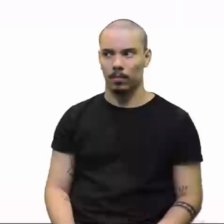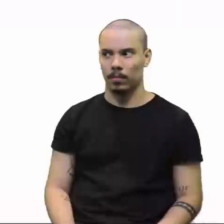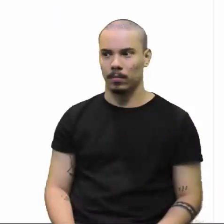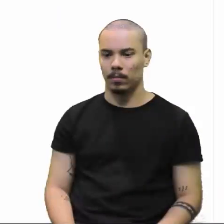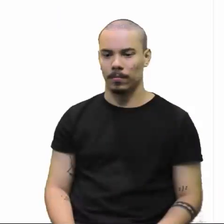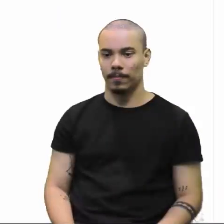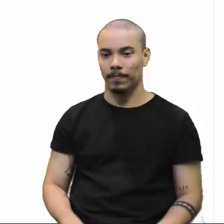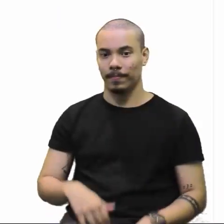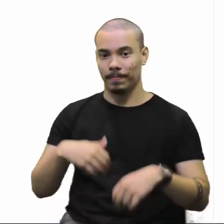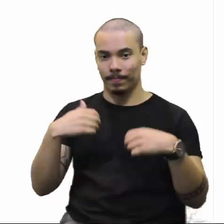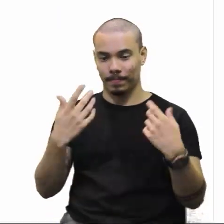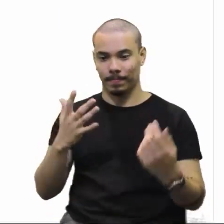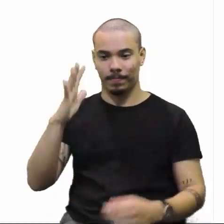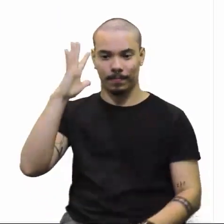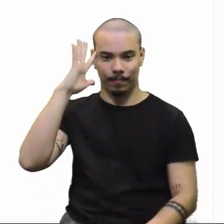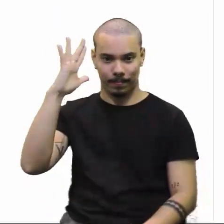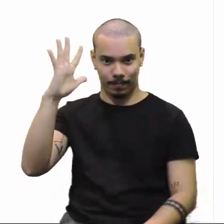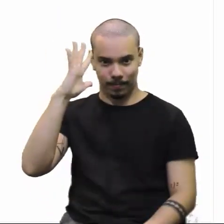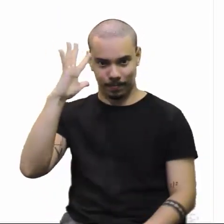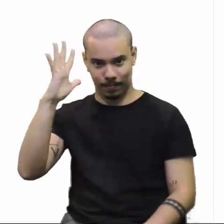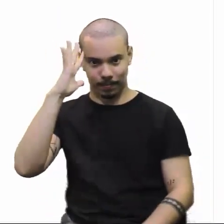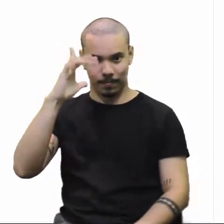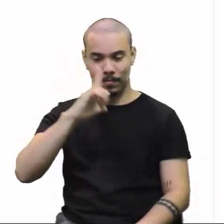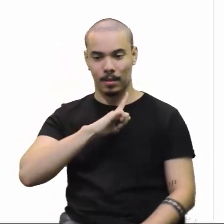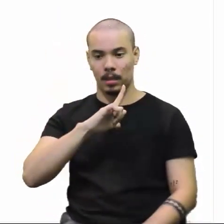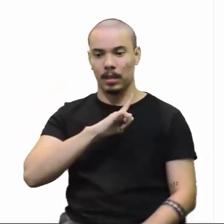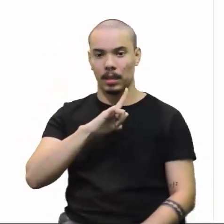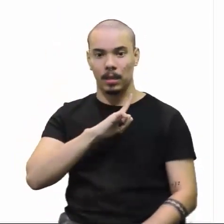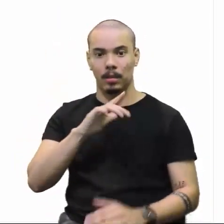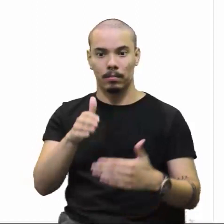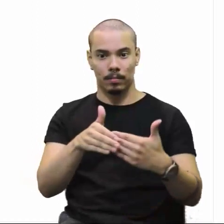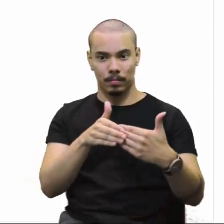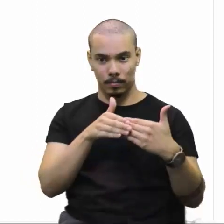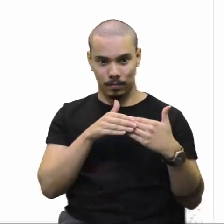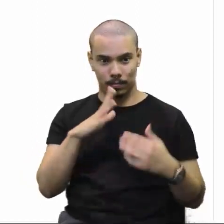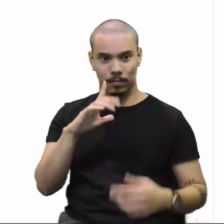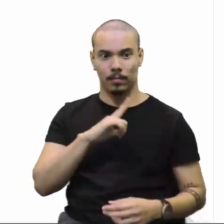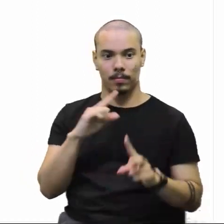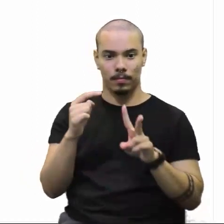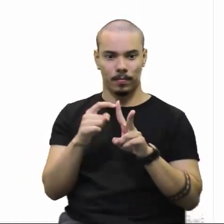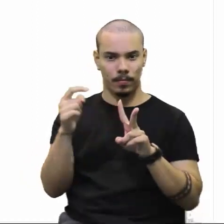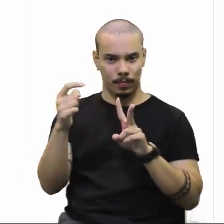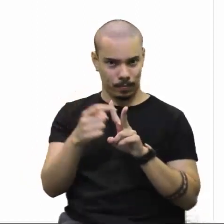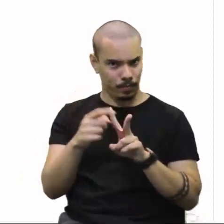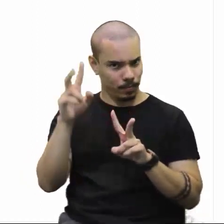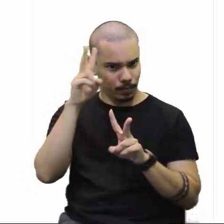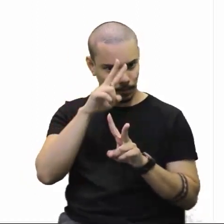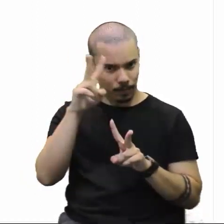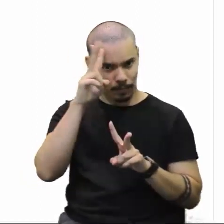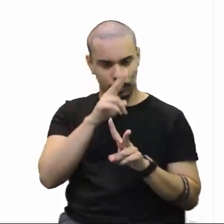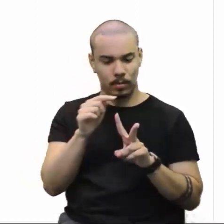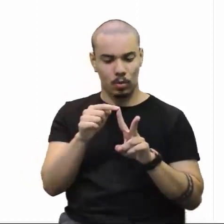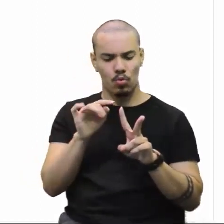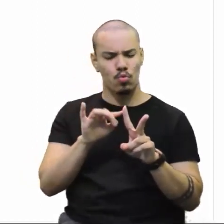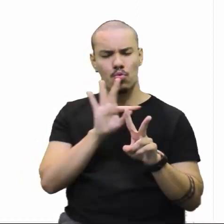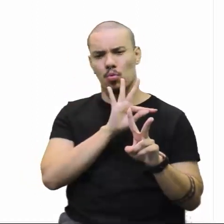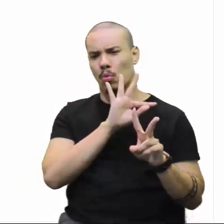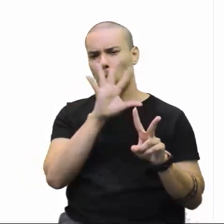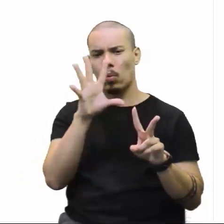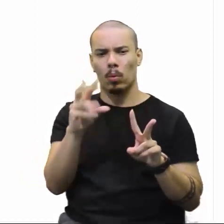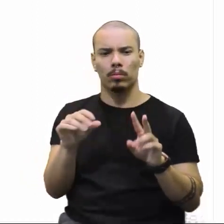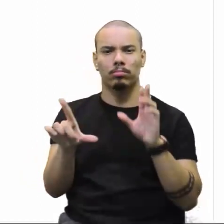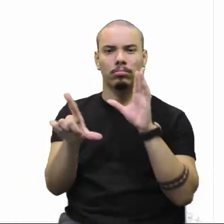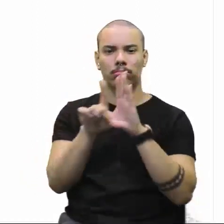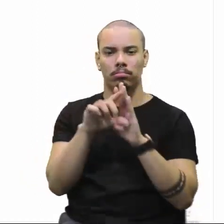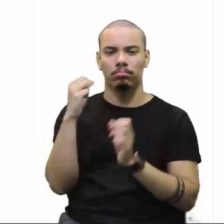A teoria da atividade restrita tem como base dois postulados, né? O primeiro, todas as leis da